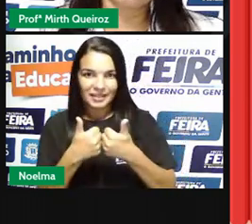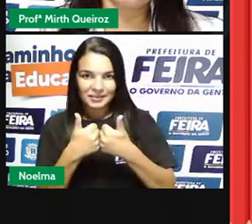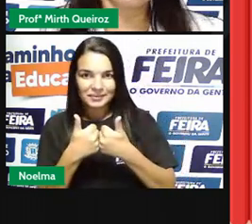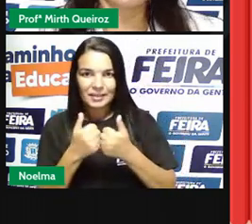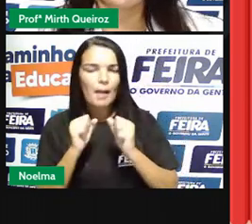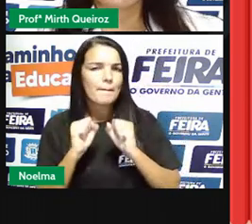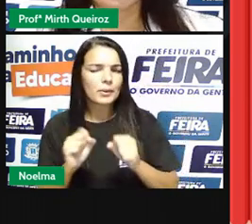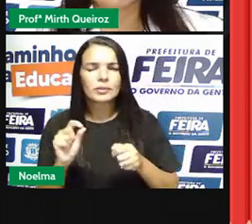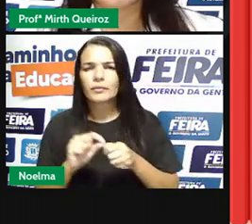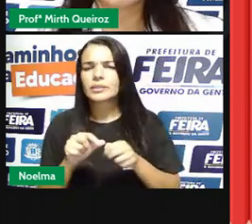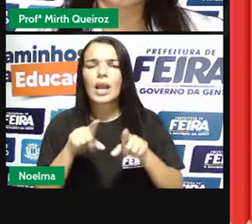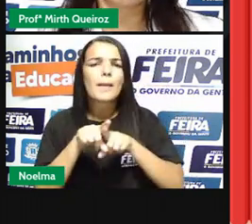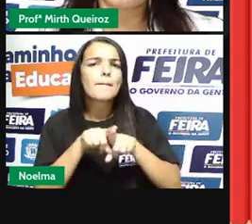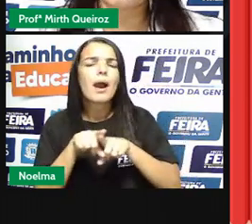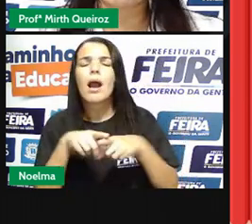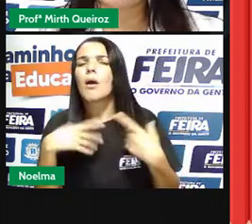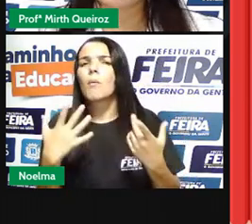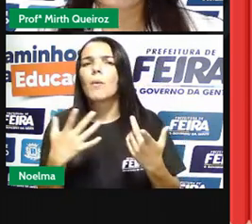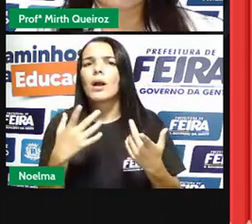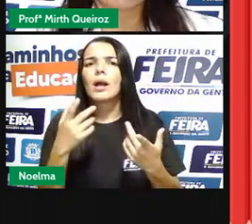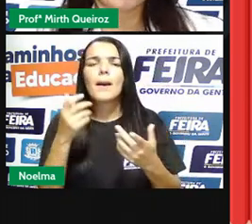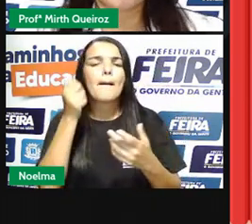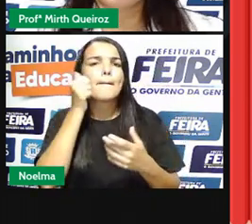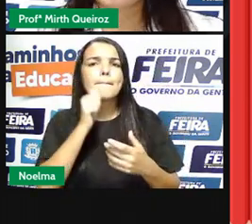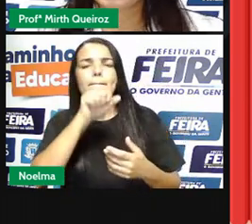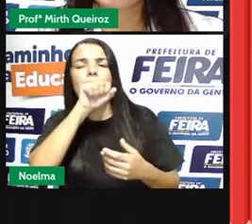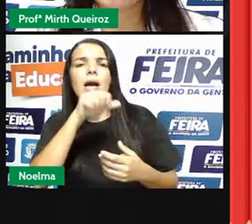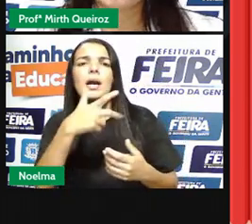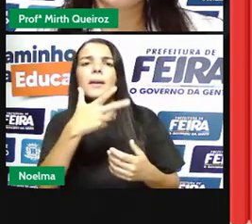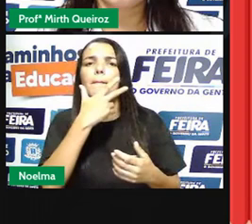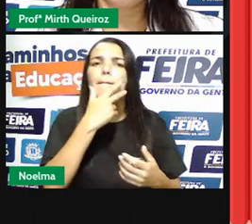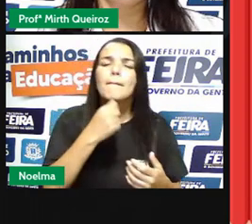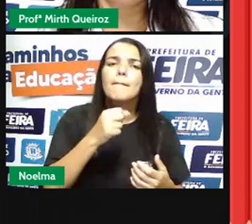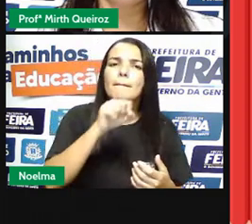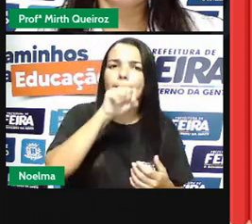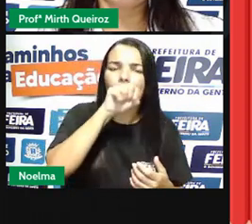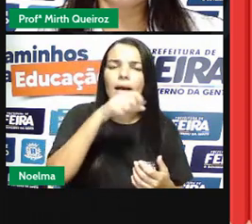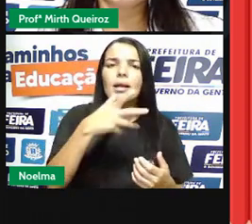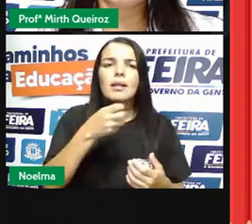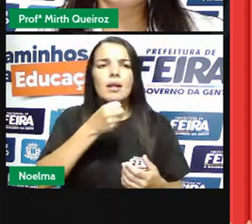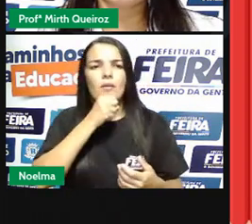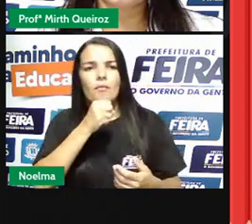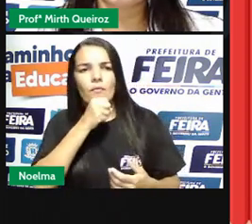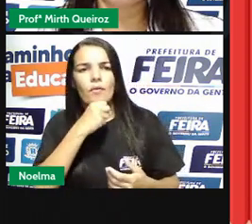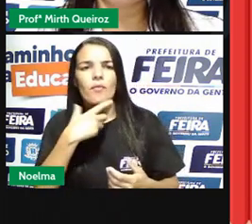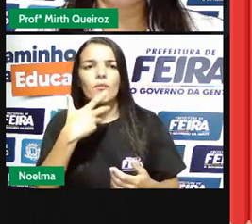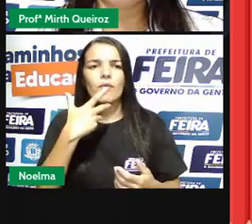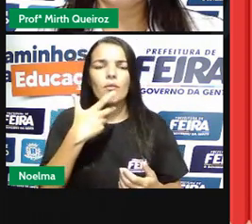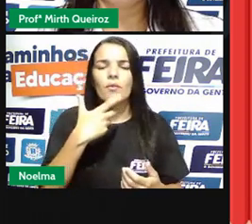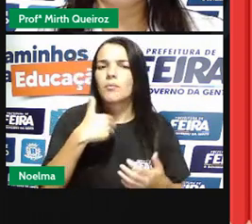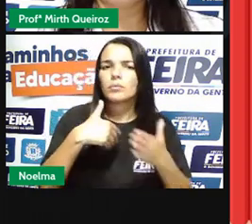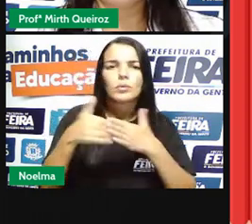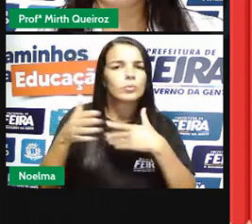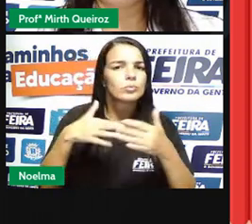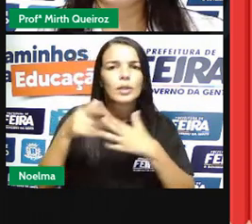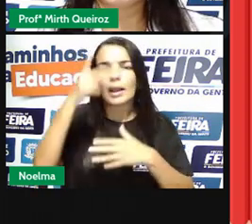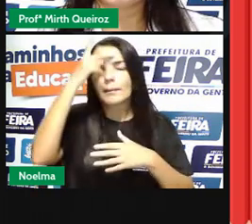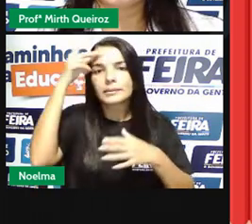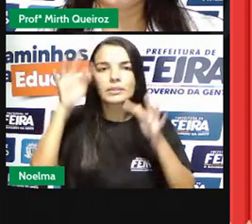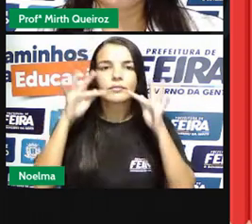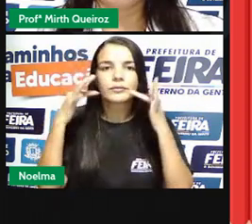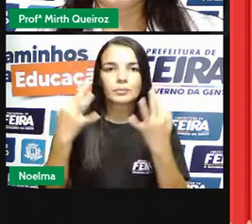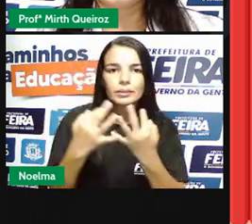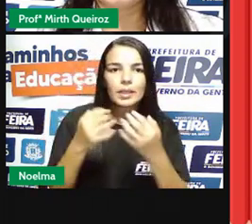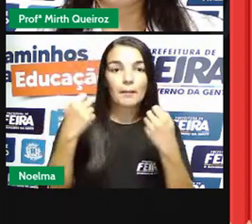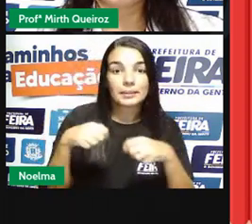pode fazer com irmão a mãe pai a vó print o tio com quem vocês quiserem aí da família